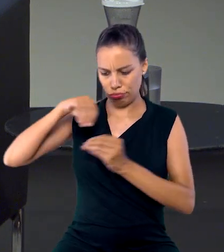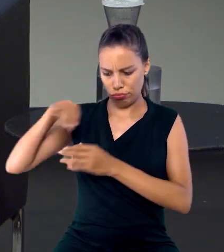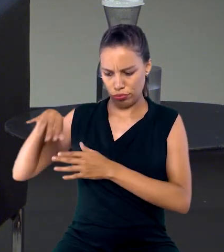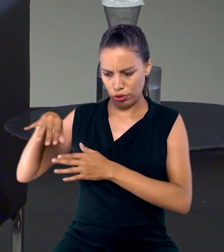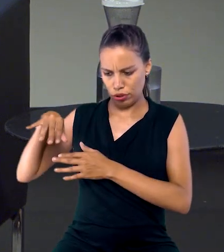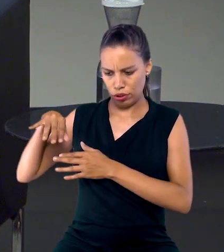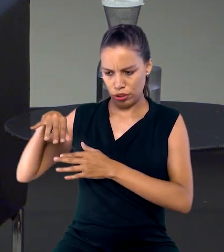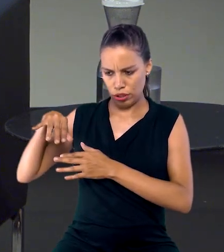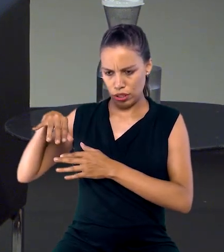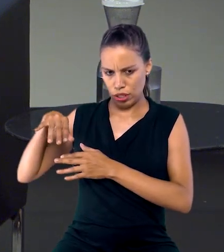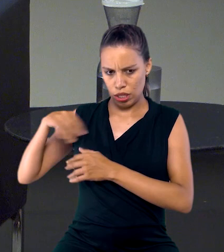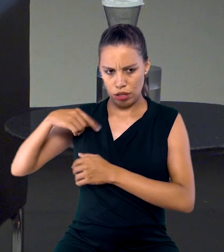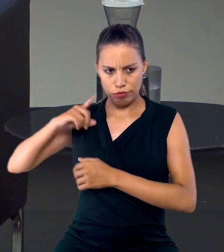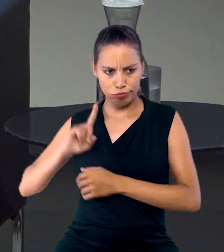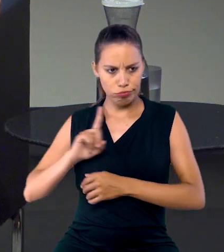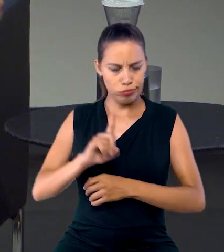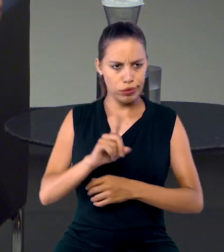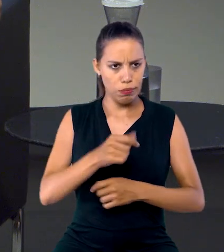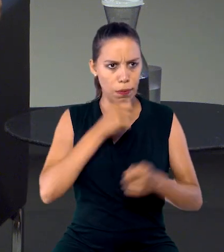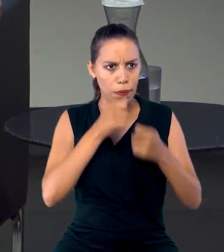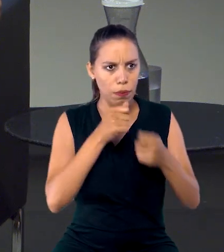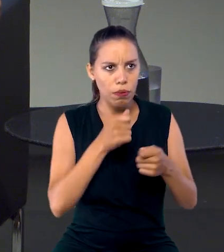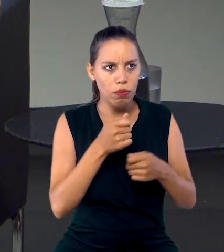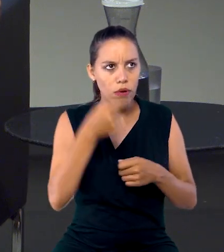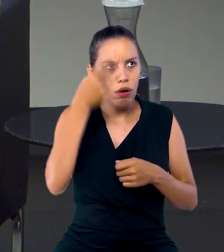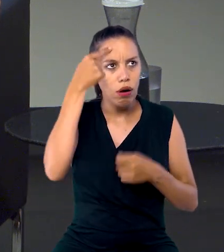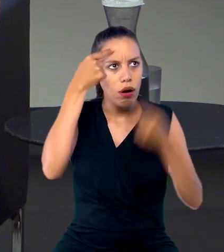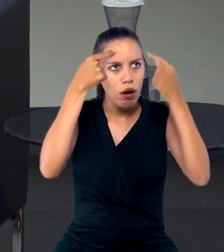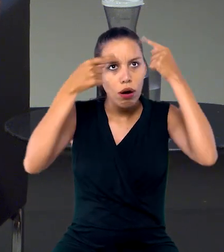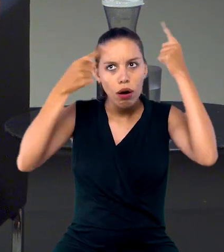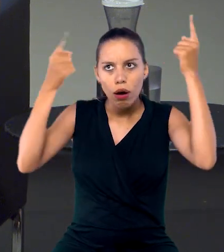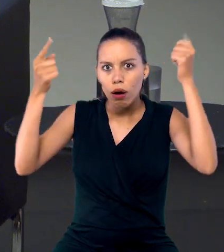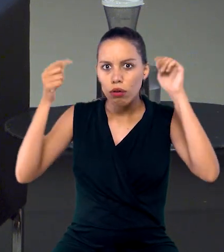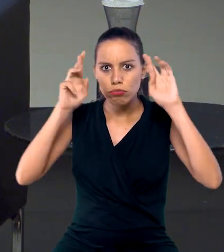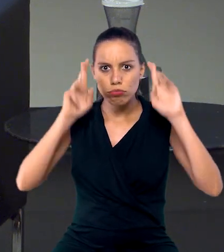tu conseguiu, tu sabe que tu não vai voltar ao mesmo.